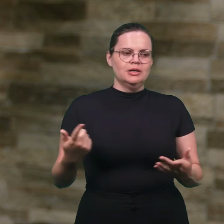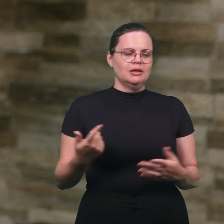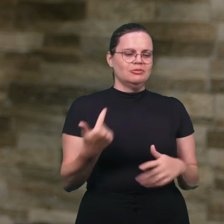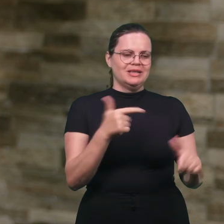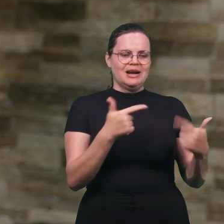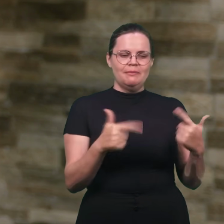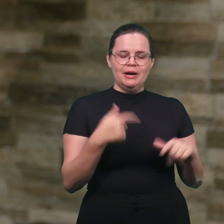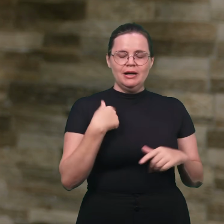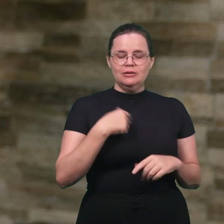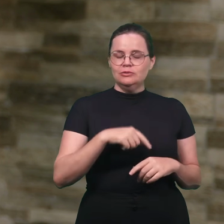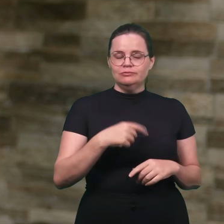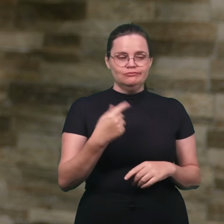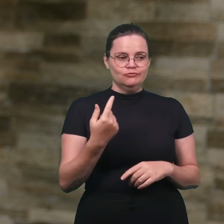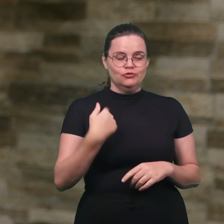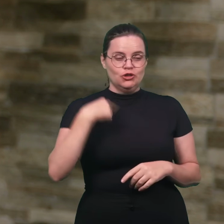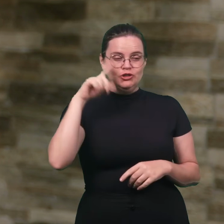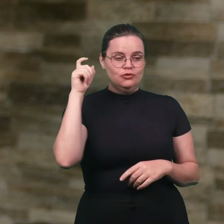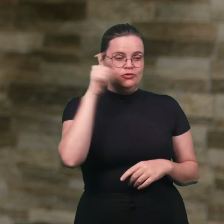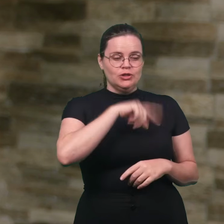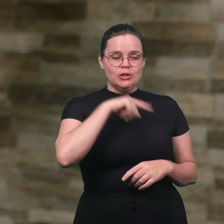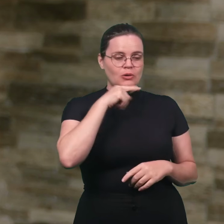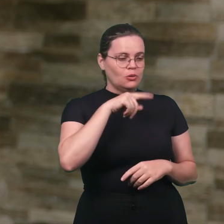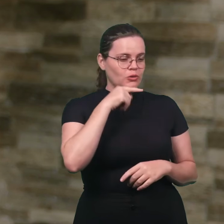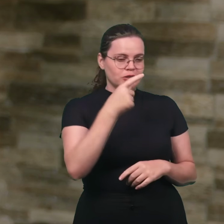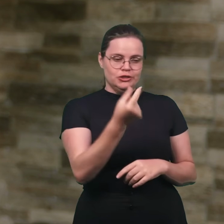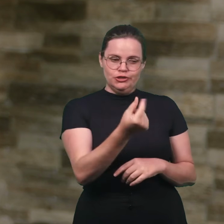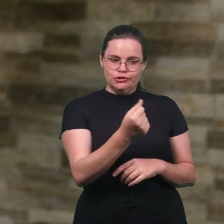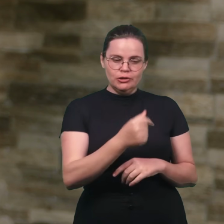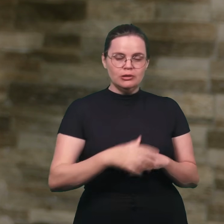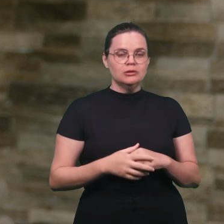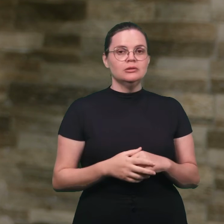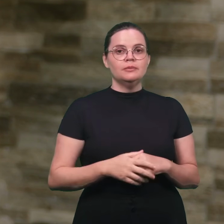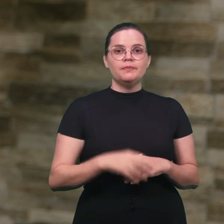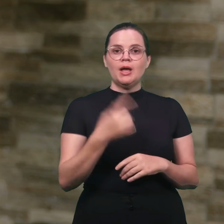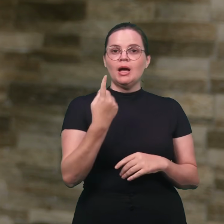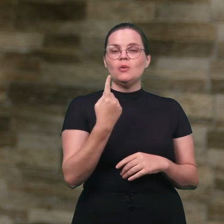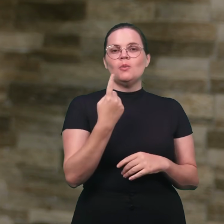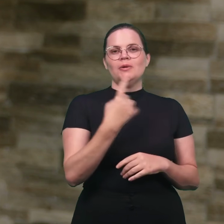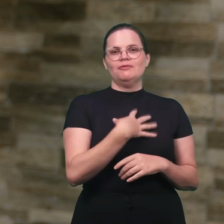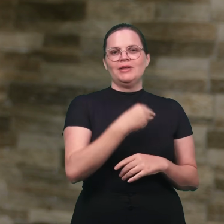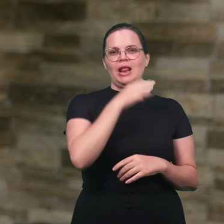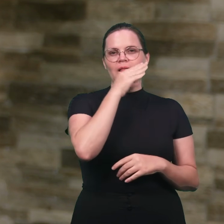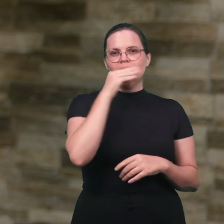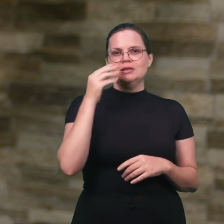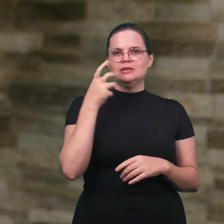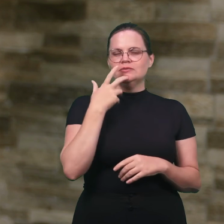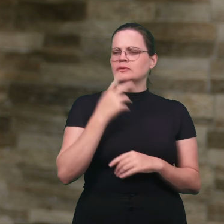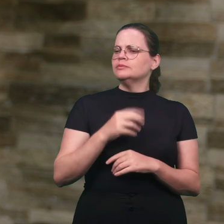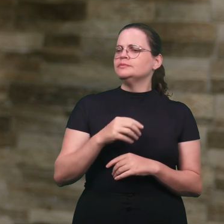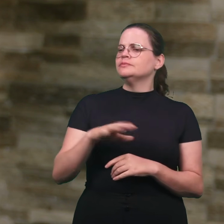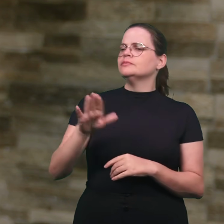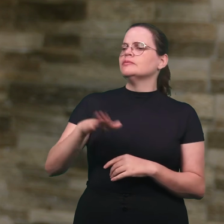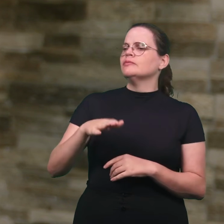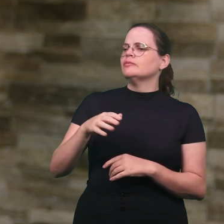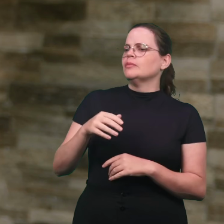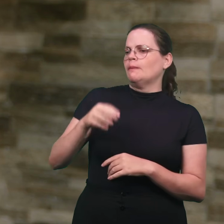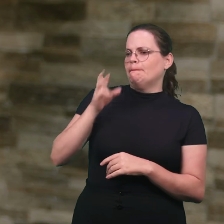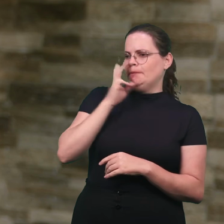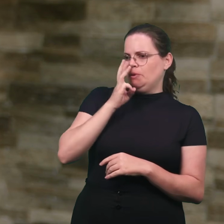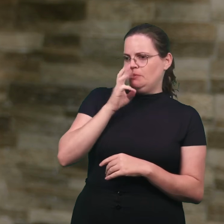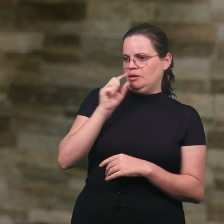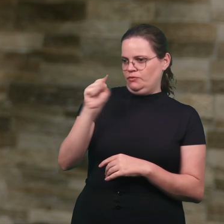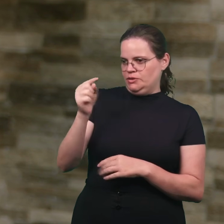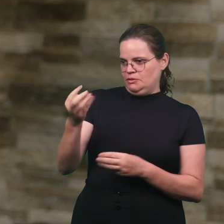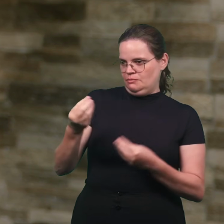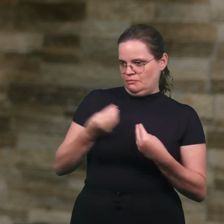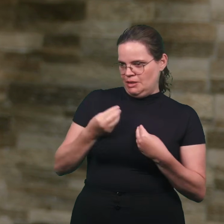mamãe não conseguiu o recurso. E aí uma das filhas dela, que era adolescente, diz assim: mamãe, a senhora sempre me dá um dinheirinho,